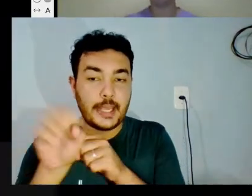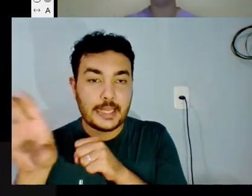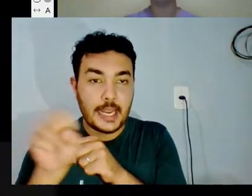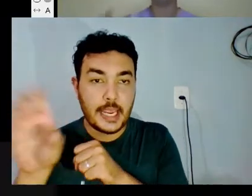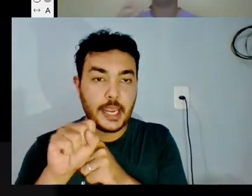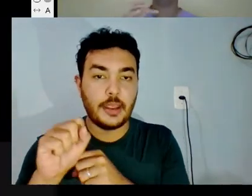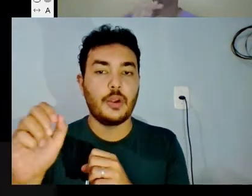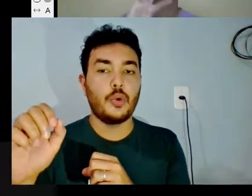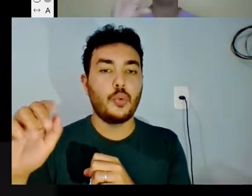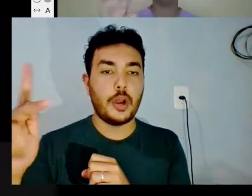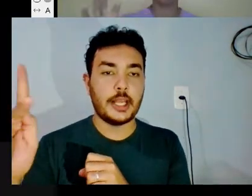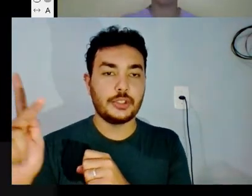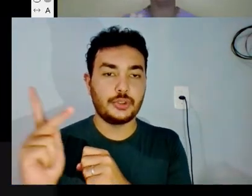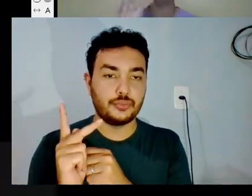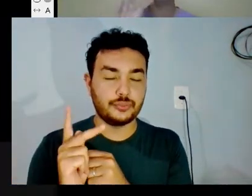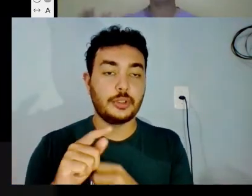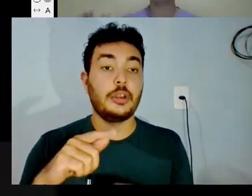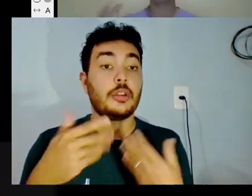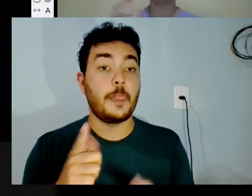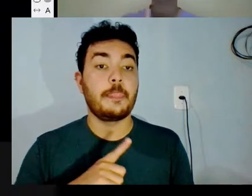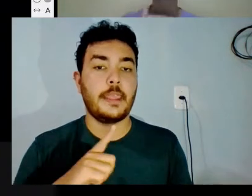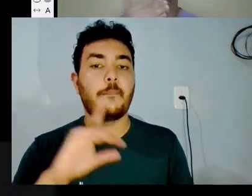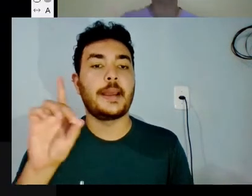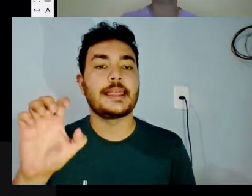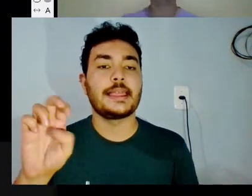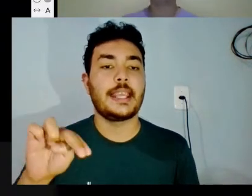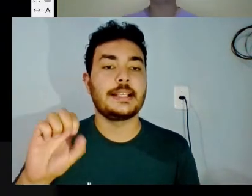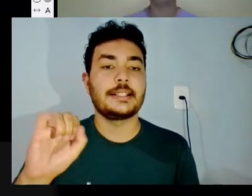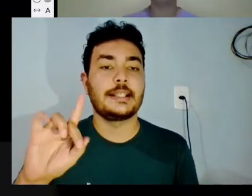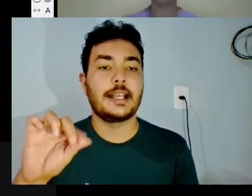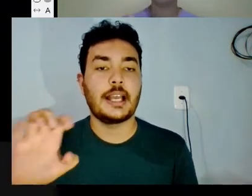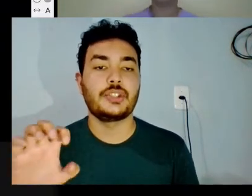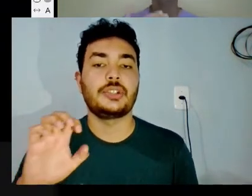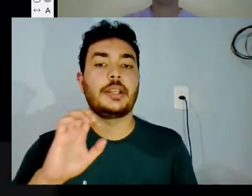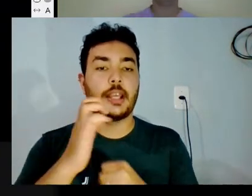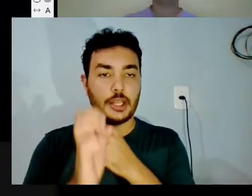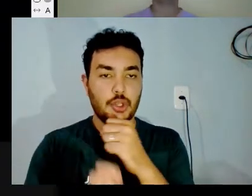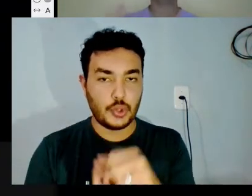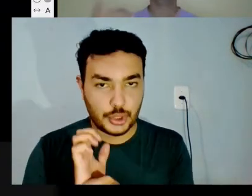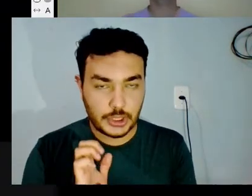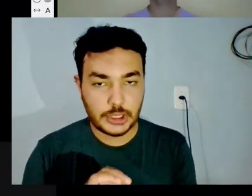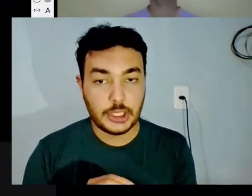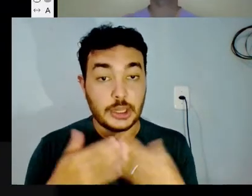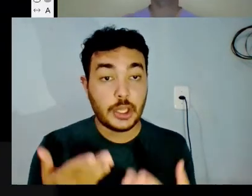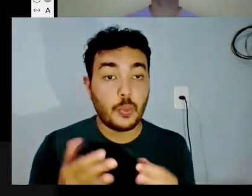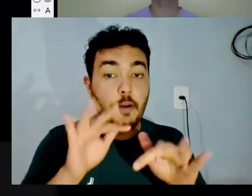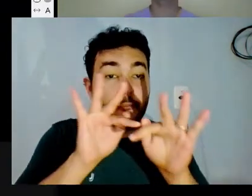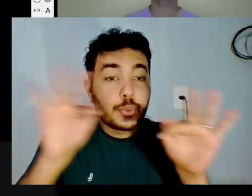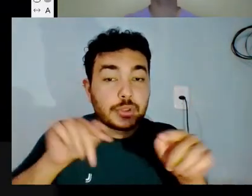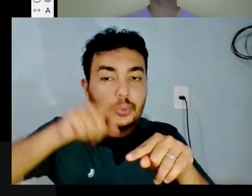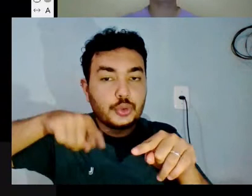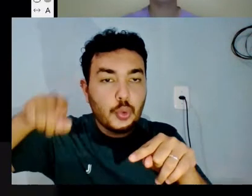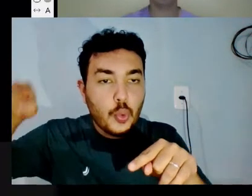E, consequentemente, ele vai ter uma alta densidade eletrônica, então a função de onda que a gente resolveria para